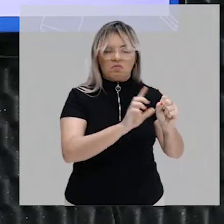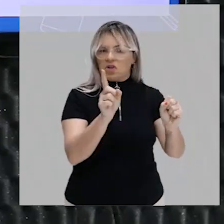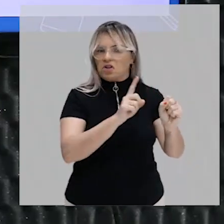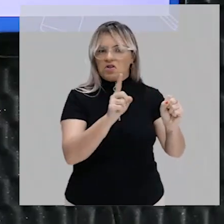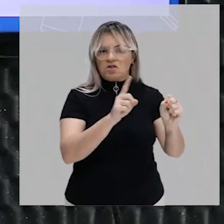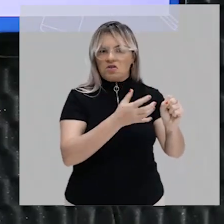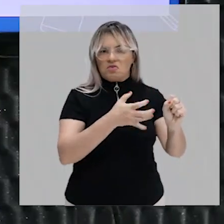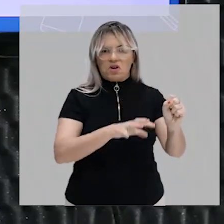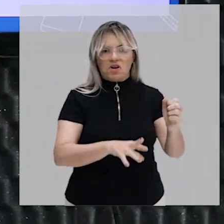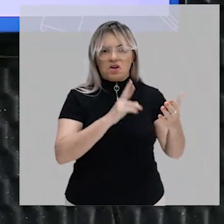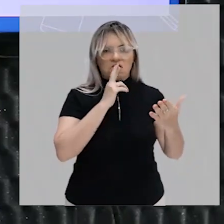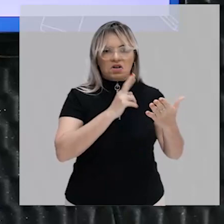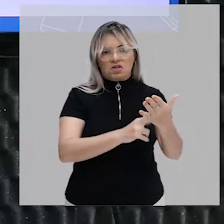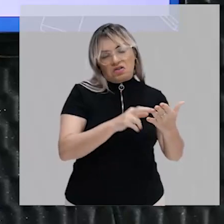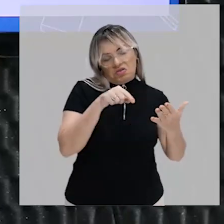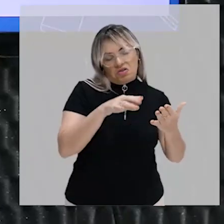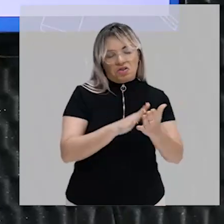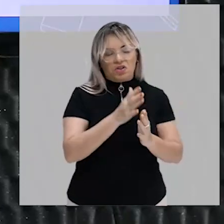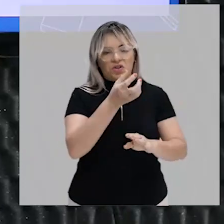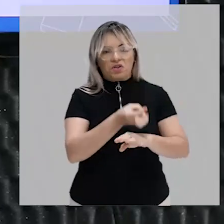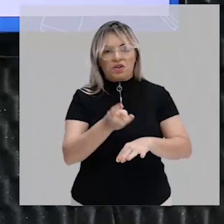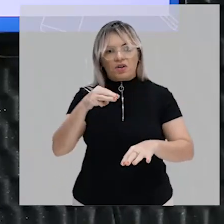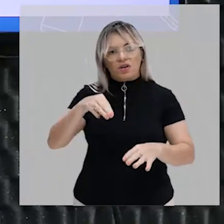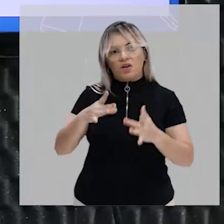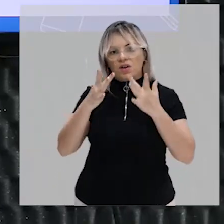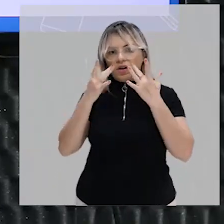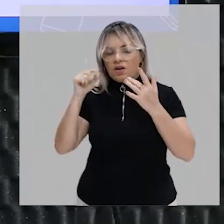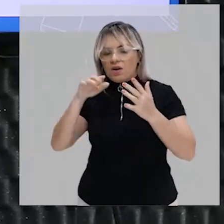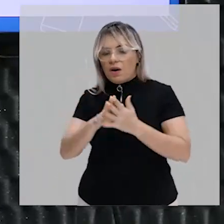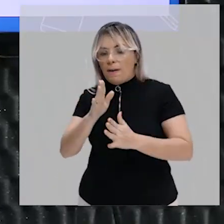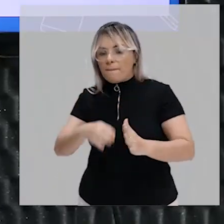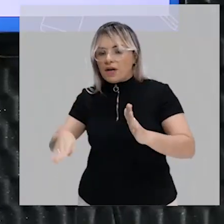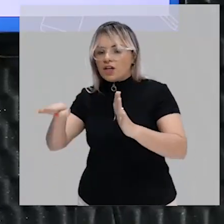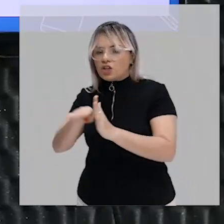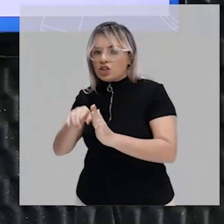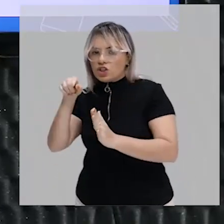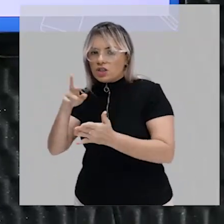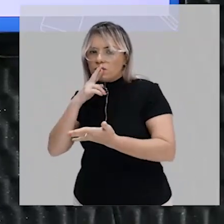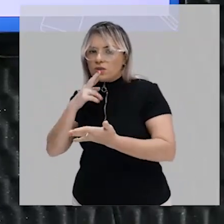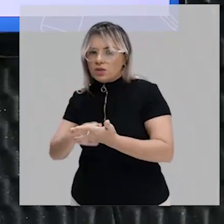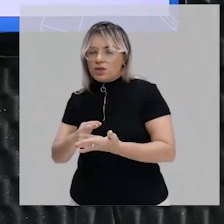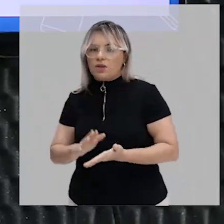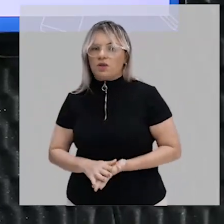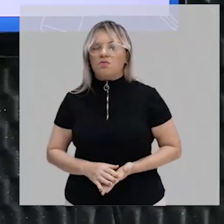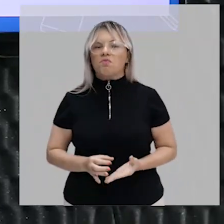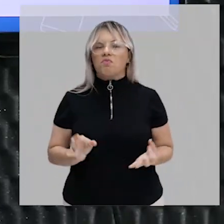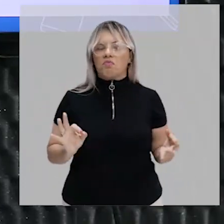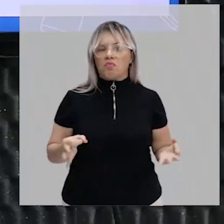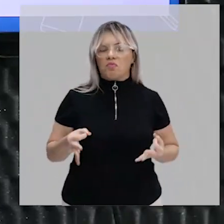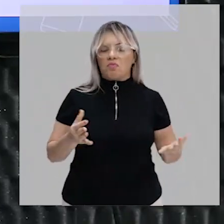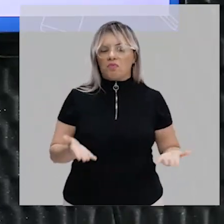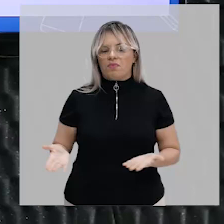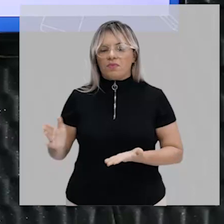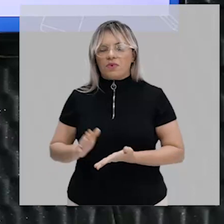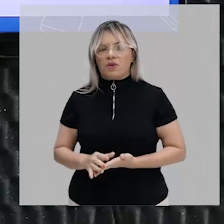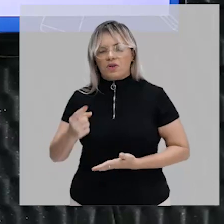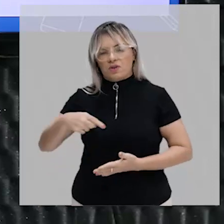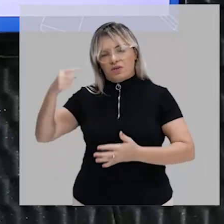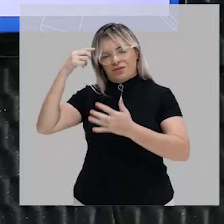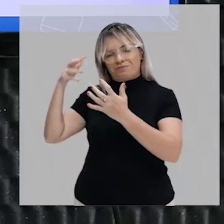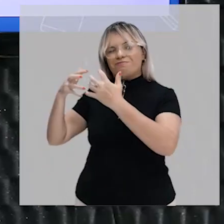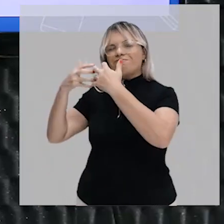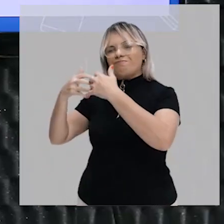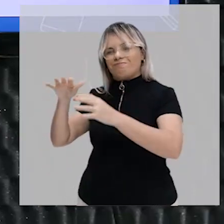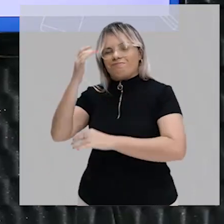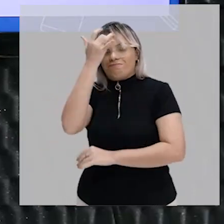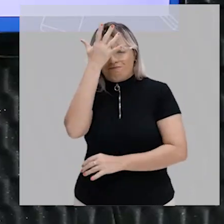de matemática ou de arte, para poder então chegar na resposta. E convenhamos, esse cálculo, esse raciocínio está muito fácil,